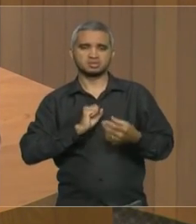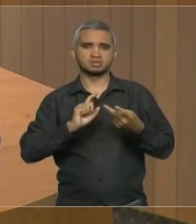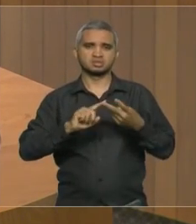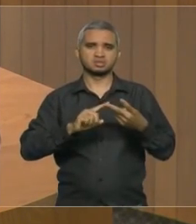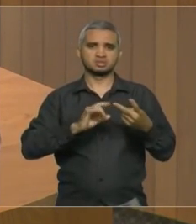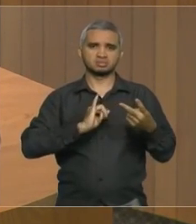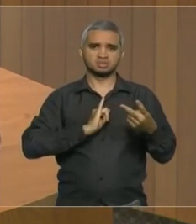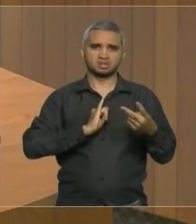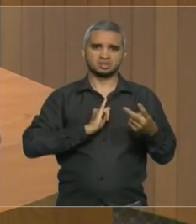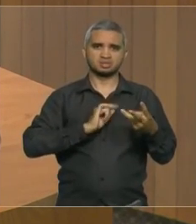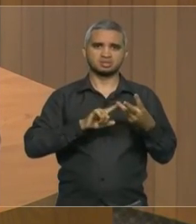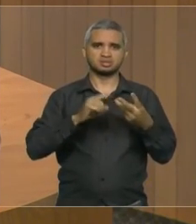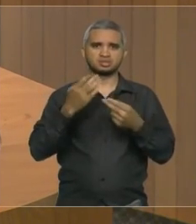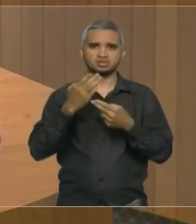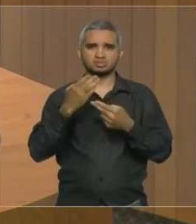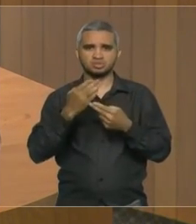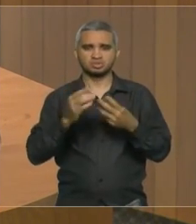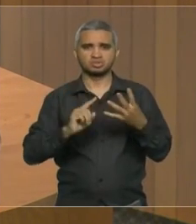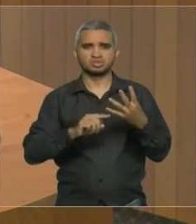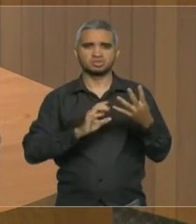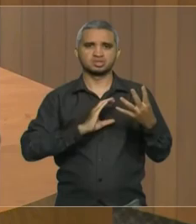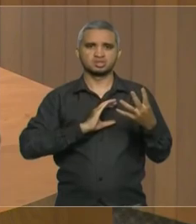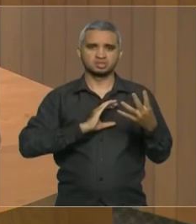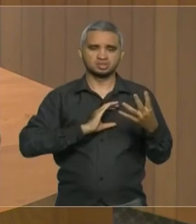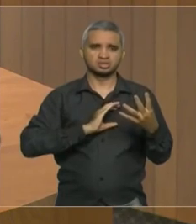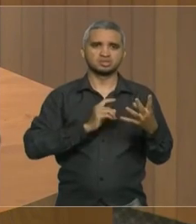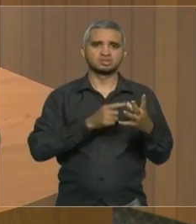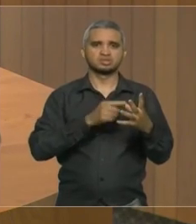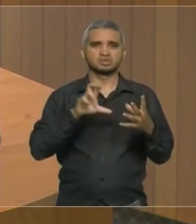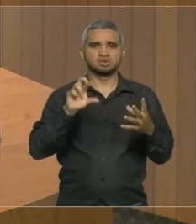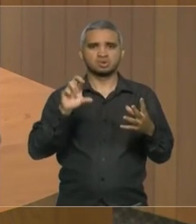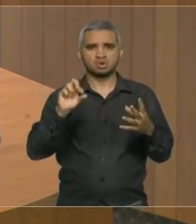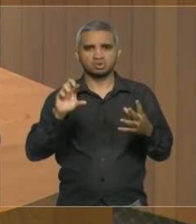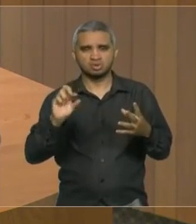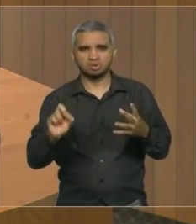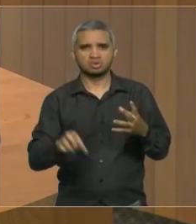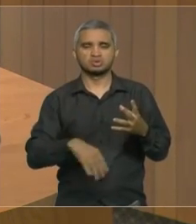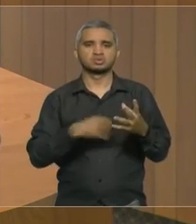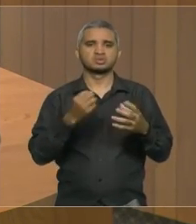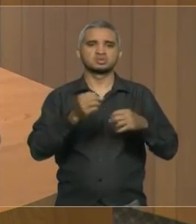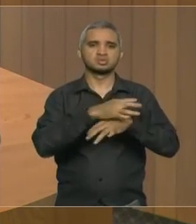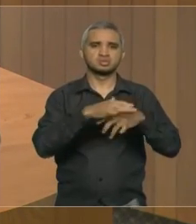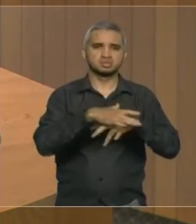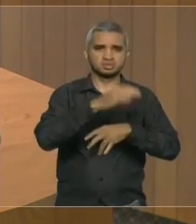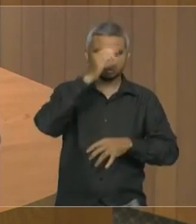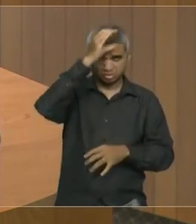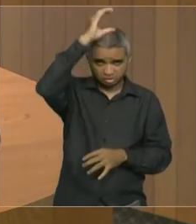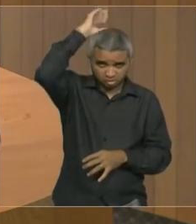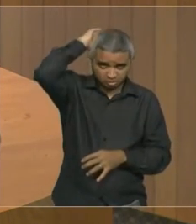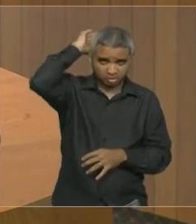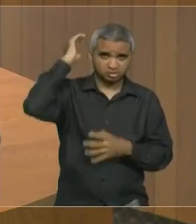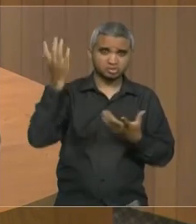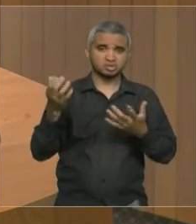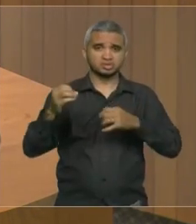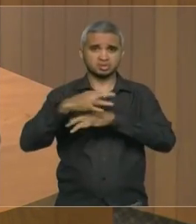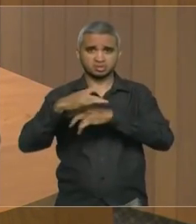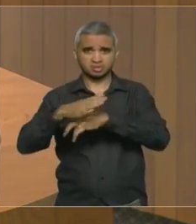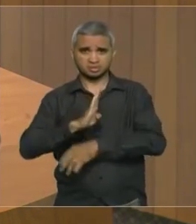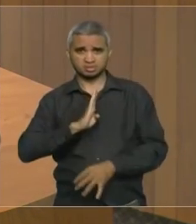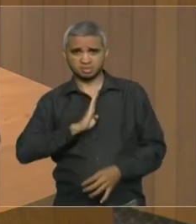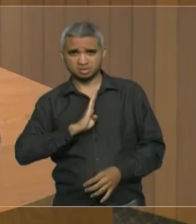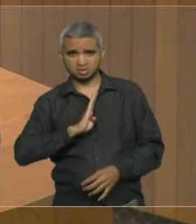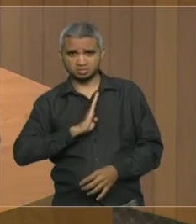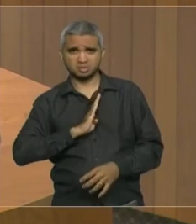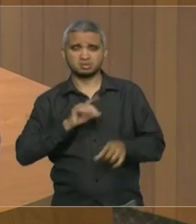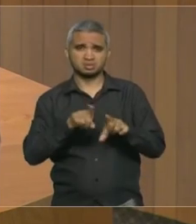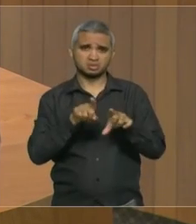de Caxias, de Codó, à cidade de Chapadinha, à cidade de Bacabal, à cidade de